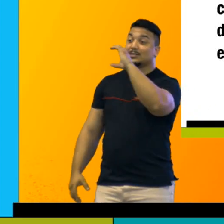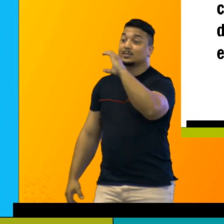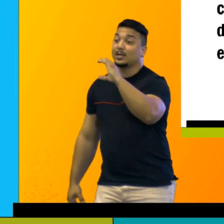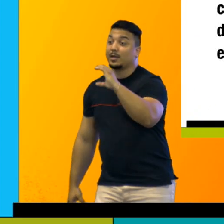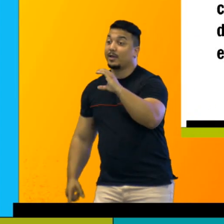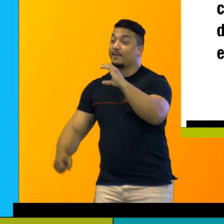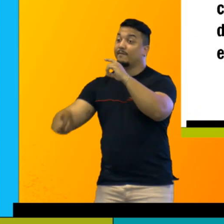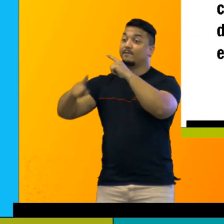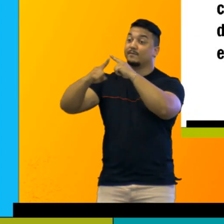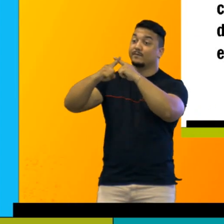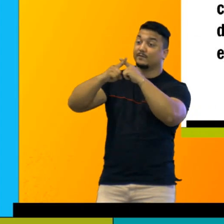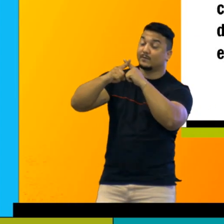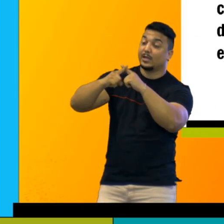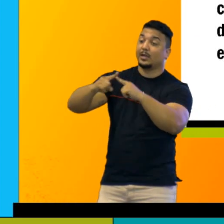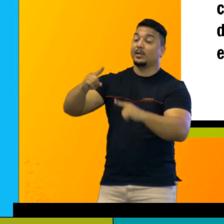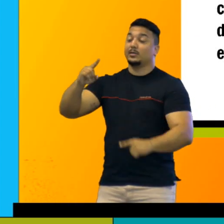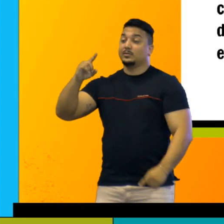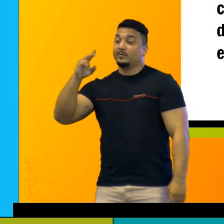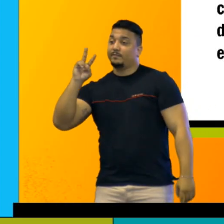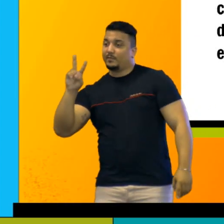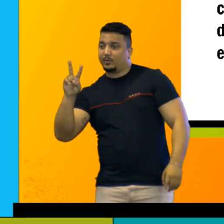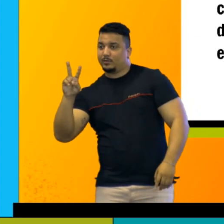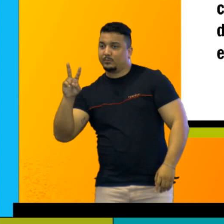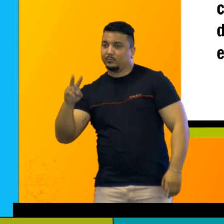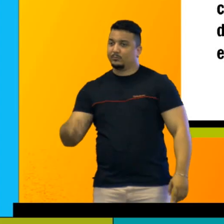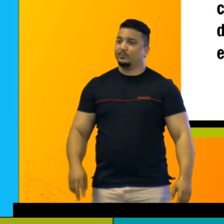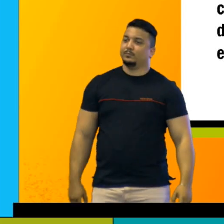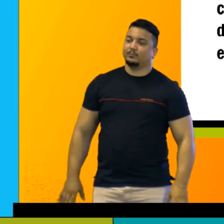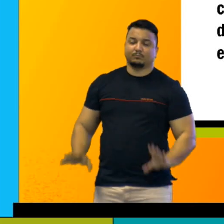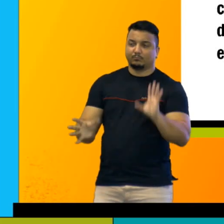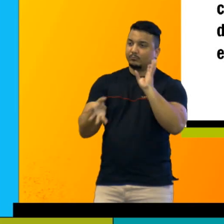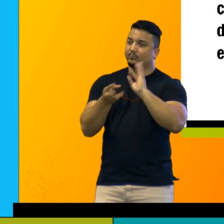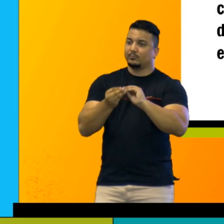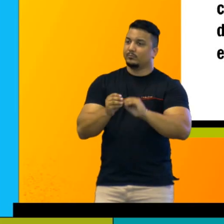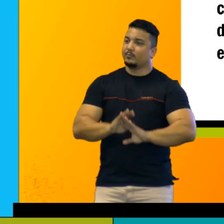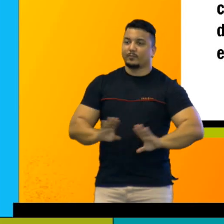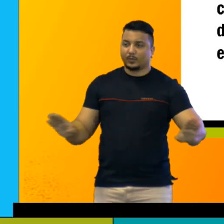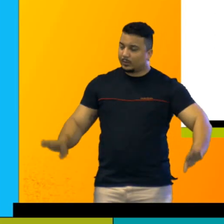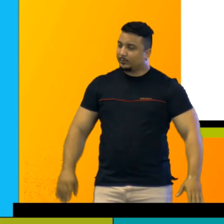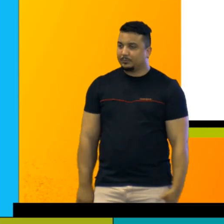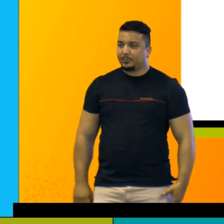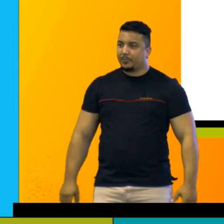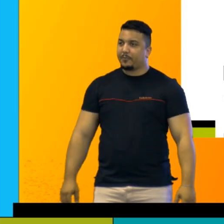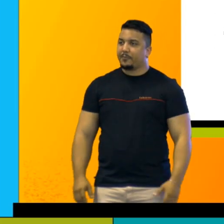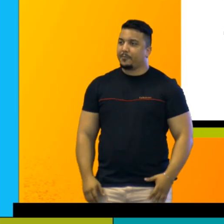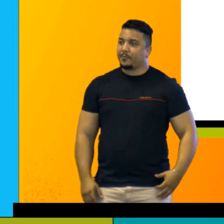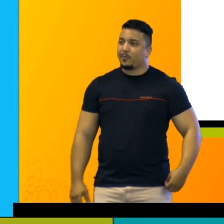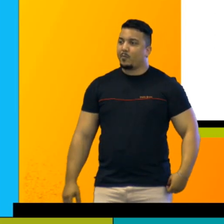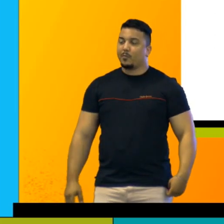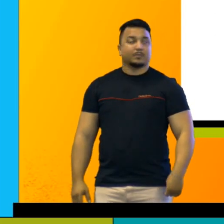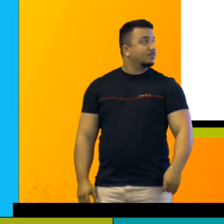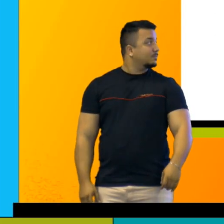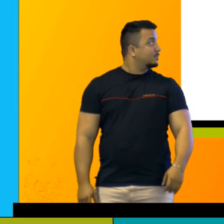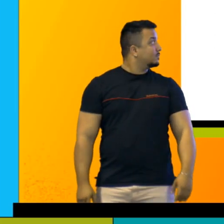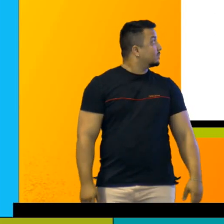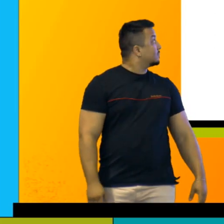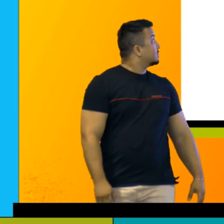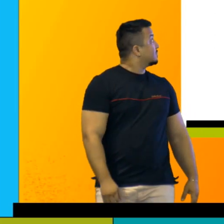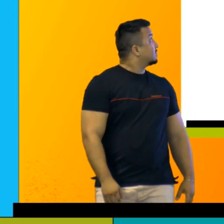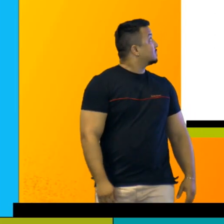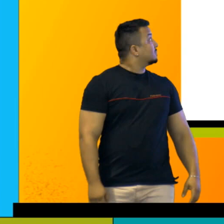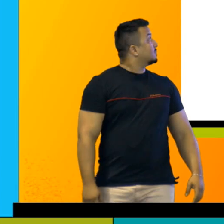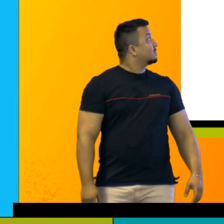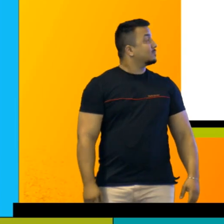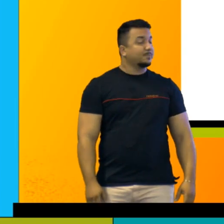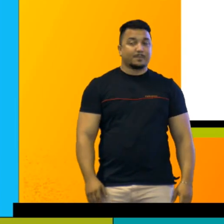C vezes V. Só isso, ó. Ele disse que o número de hemácias, ó, é